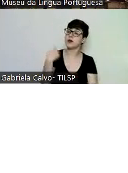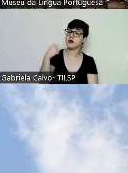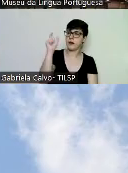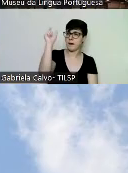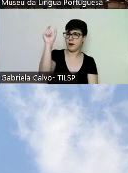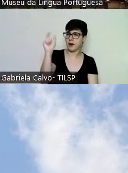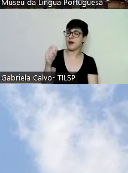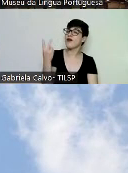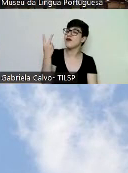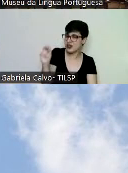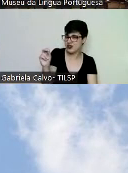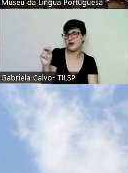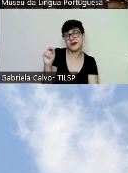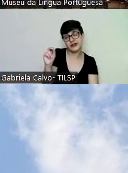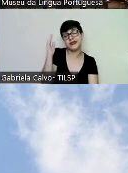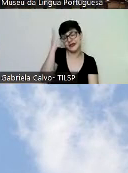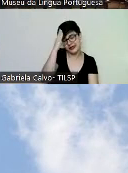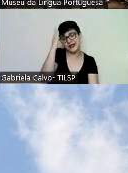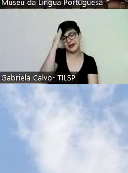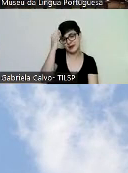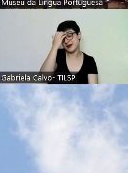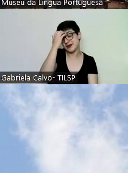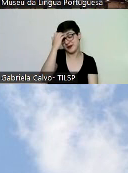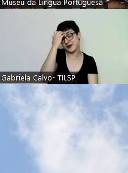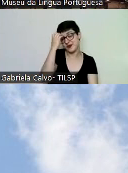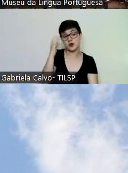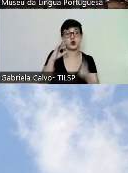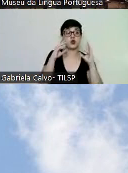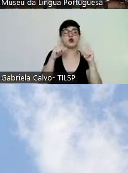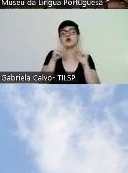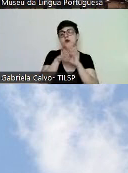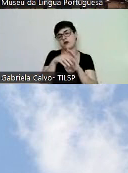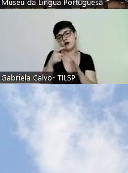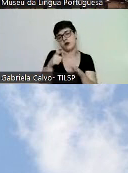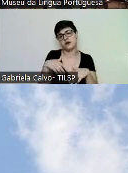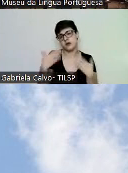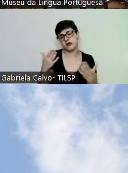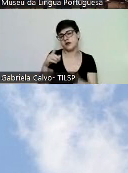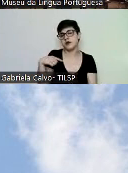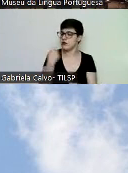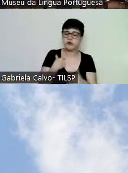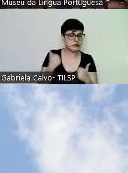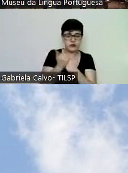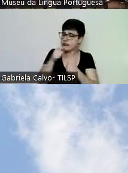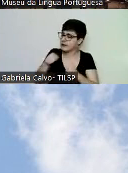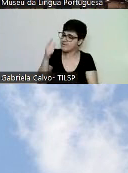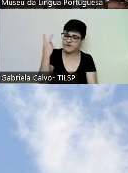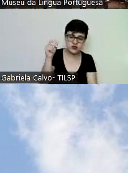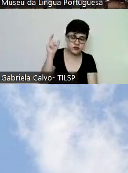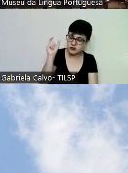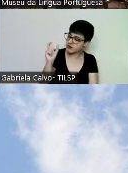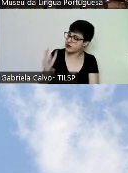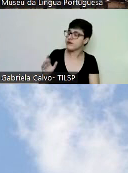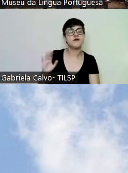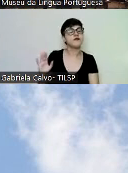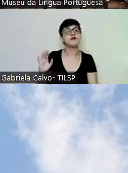avançar que enfim uma boa parte disso não entraria mas a gente defendeu esses 20 esses 20 conceitos